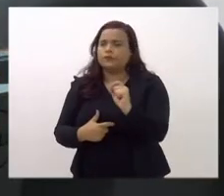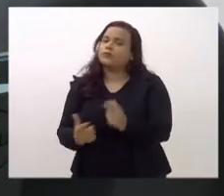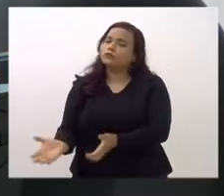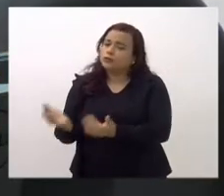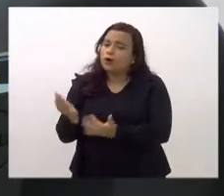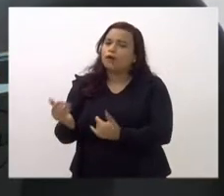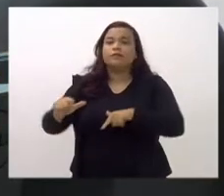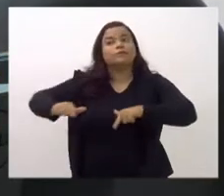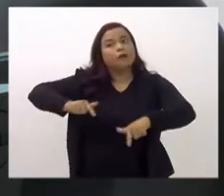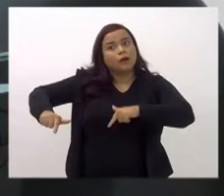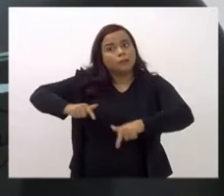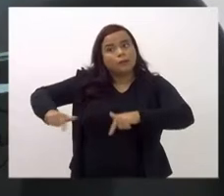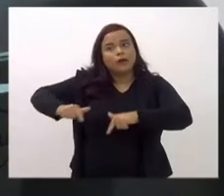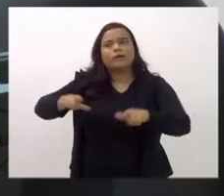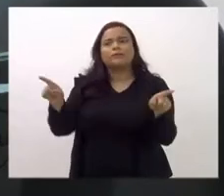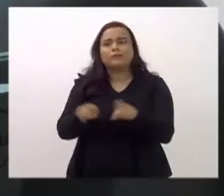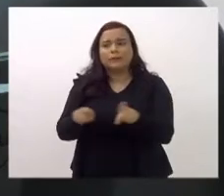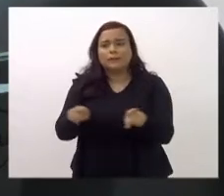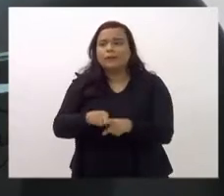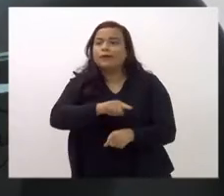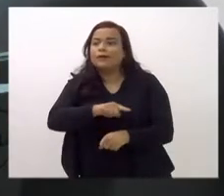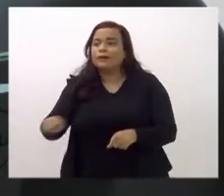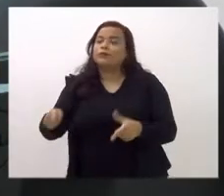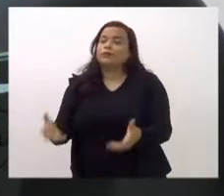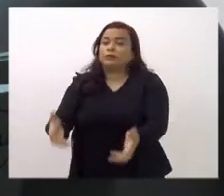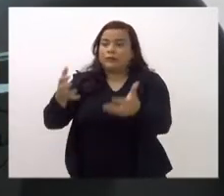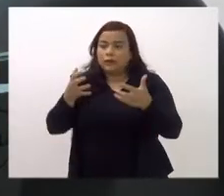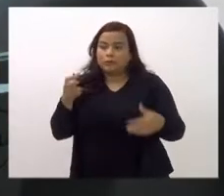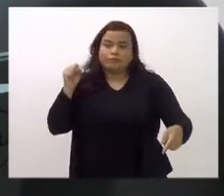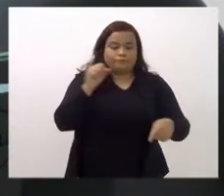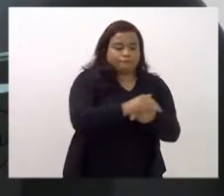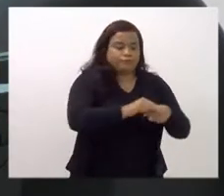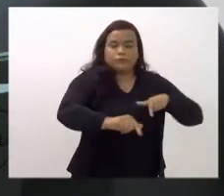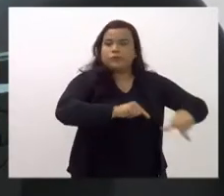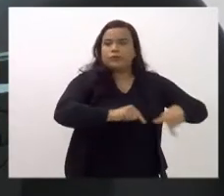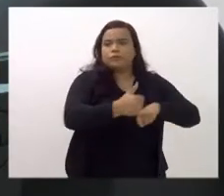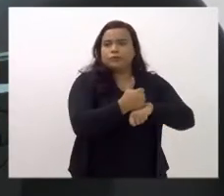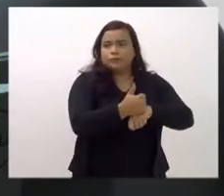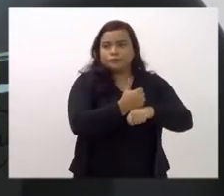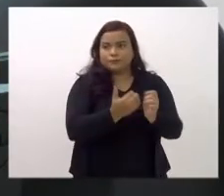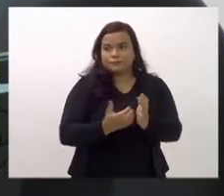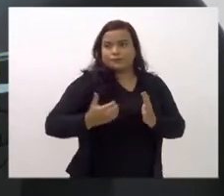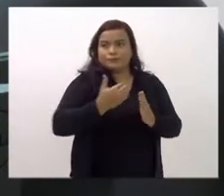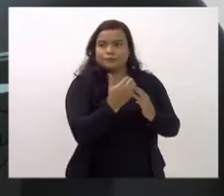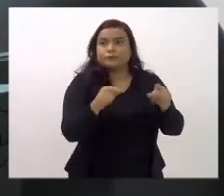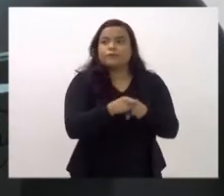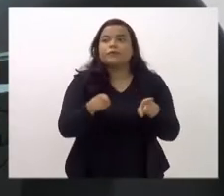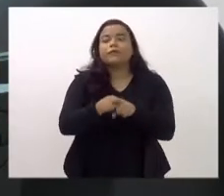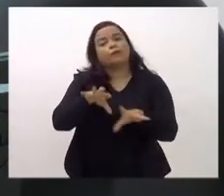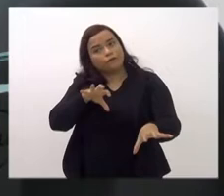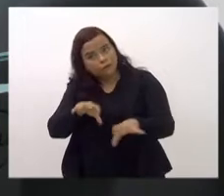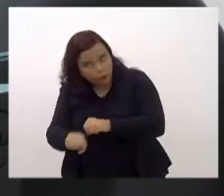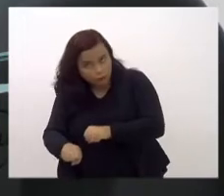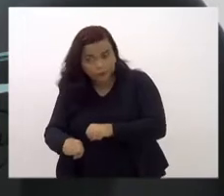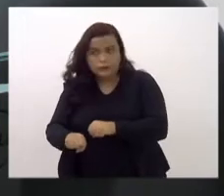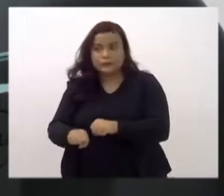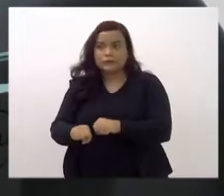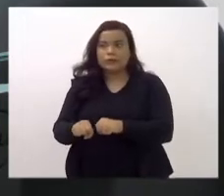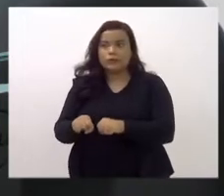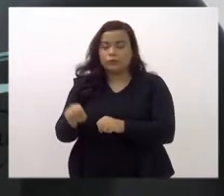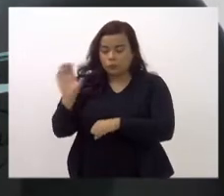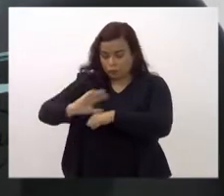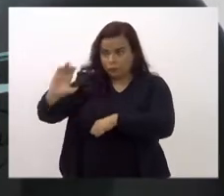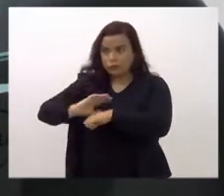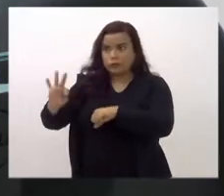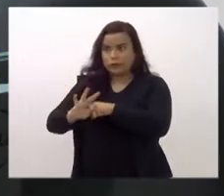jovens trabalhadores que estão buscando uma inserção no mundo do trabalho, que buscam na formação subsequente